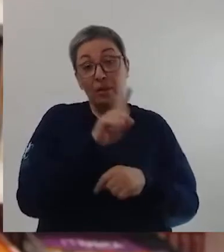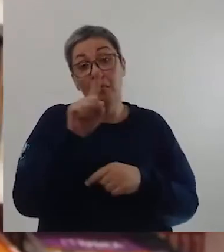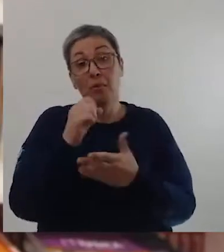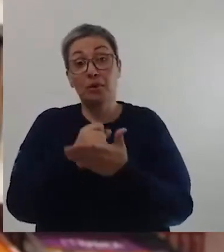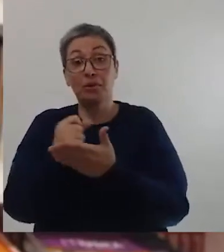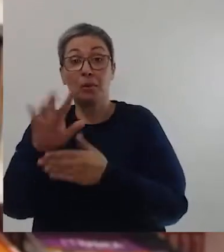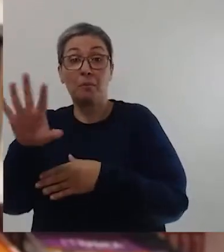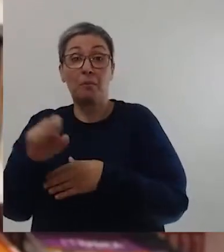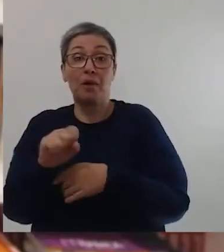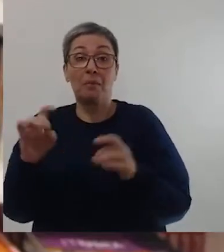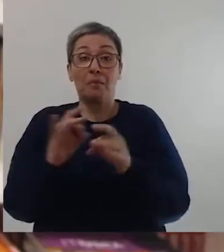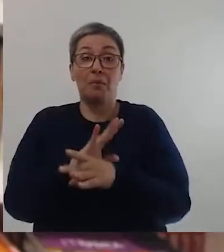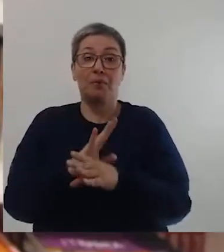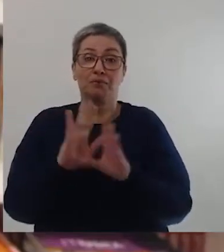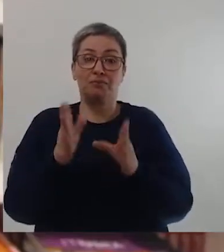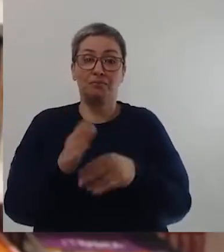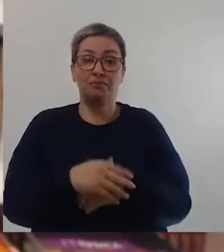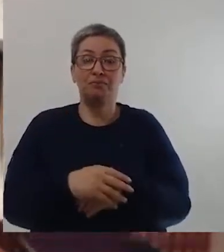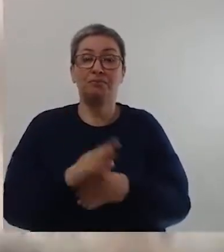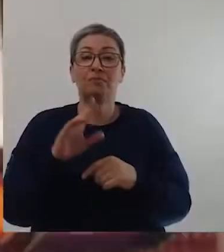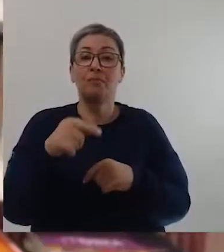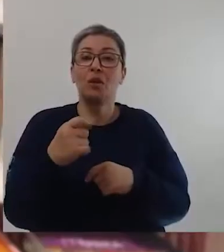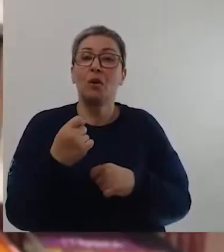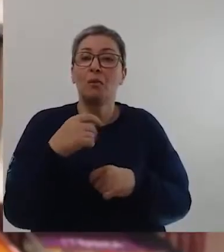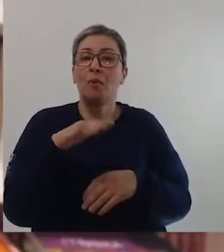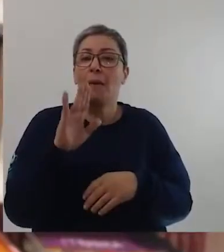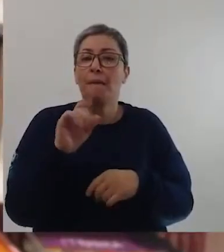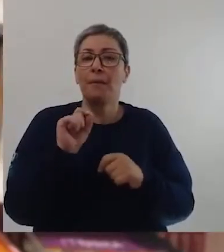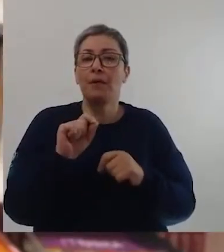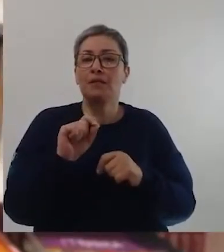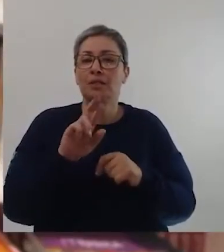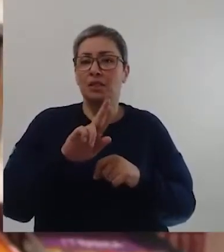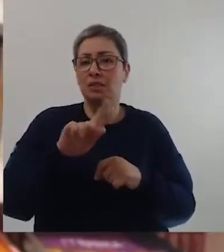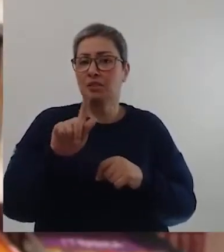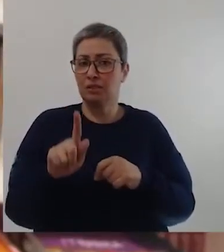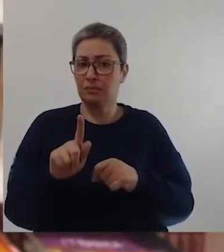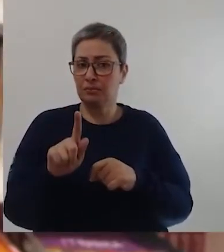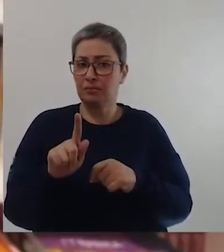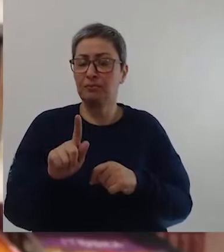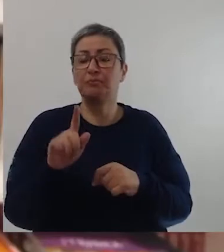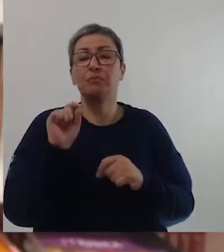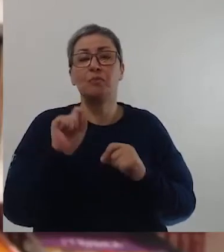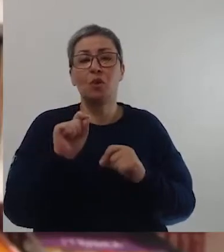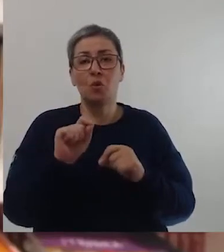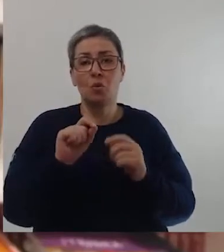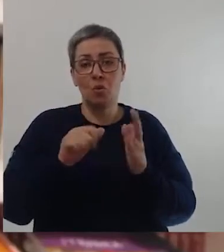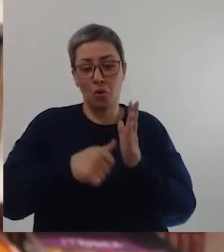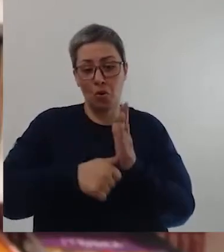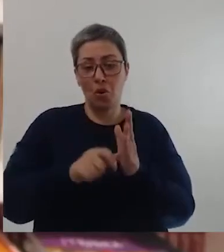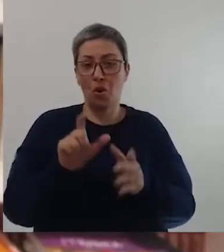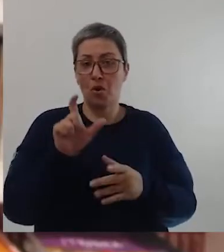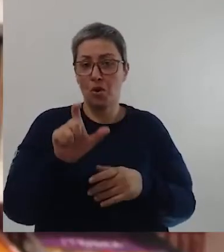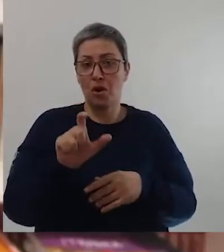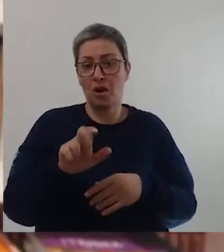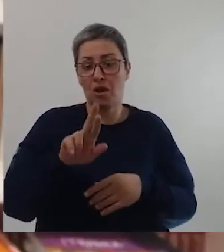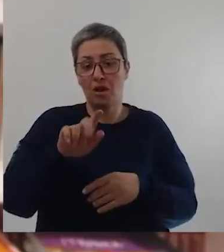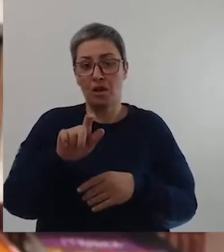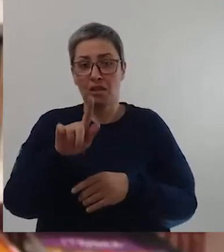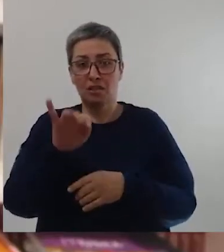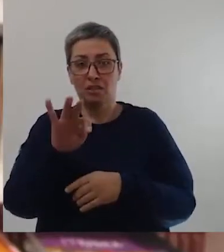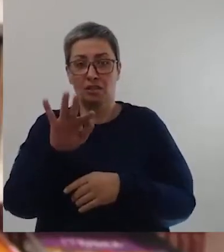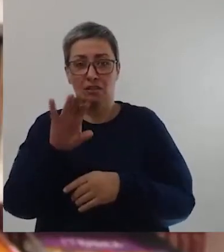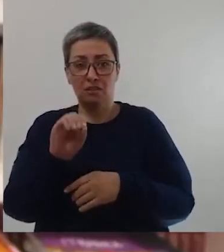e depois vai lá no cartório buscar a certidão um pouquinho mais sobre o RG é o RG ou o